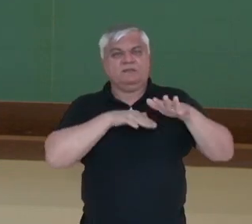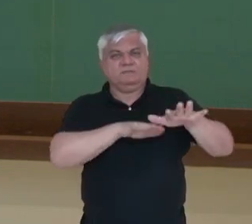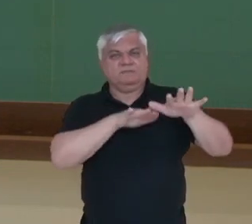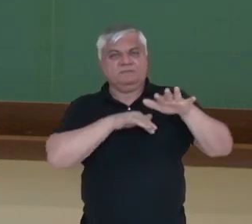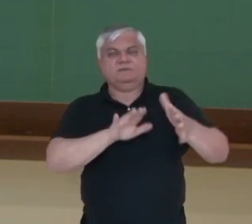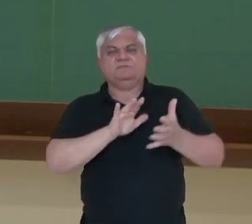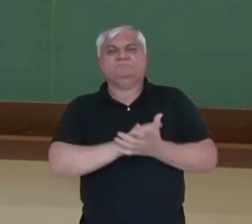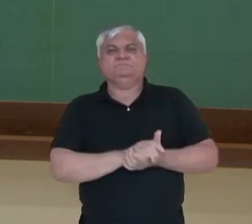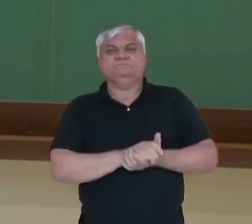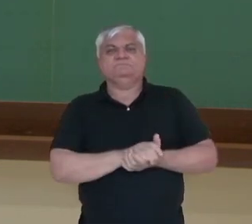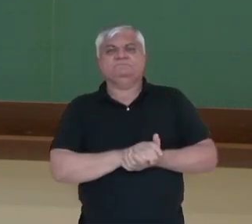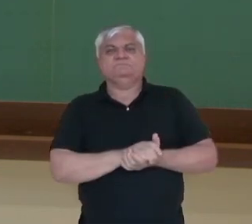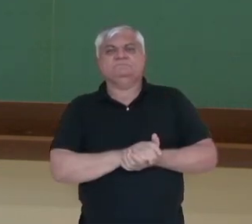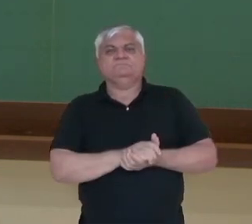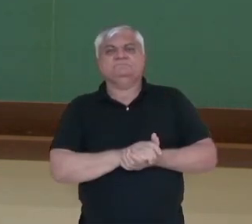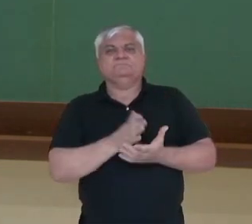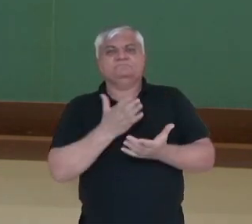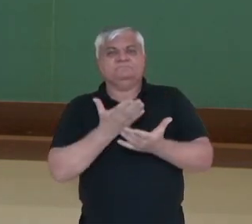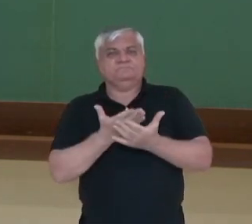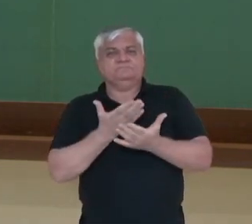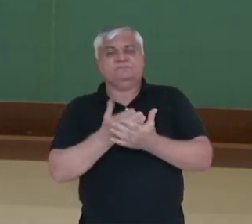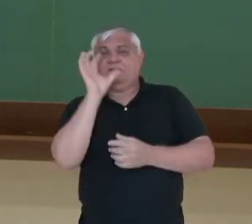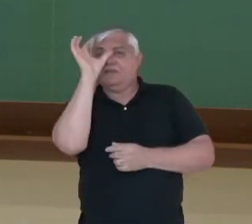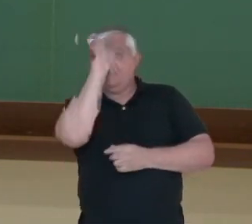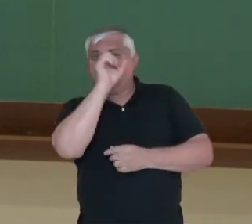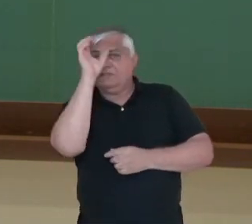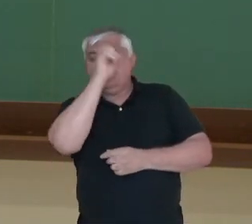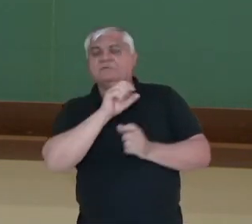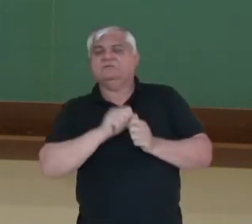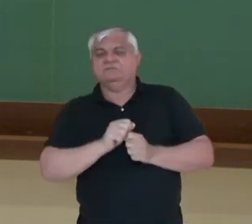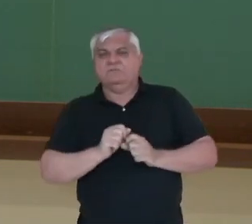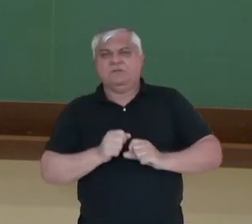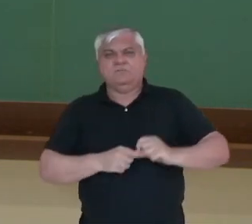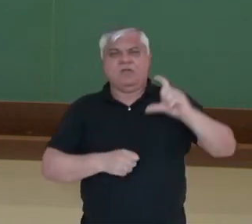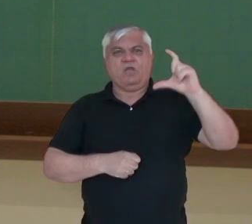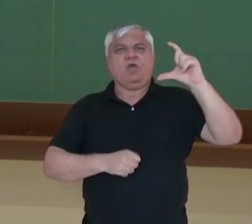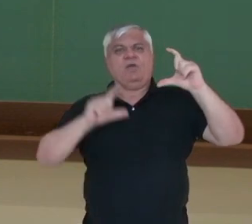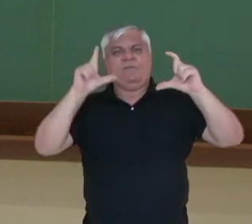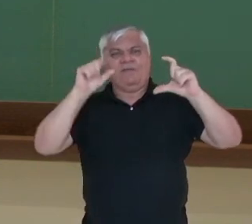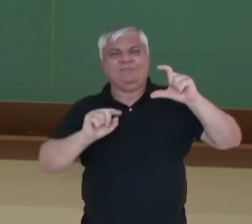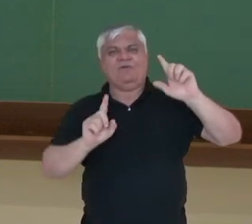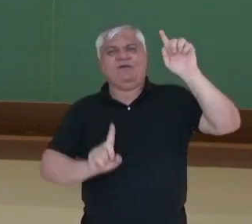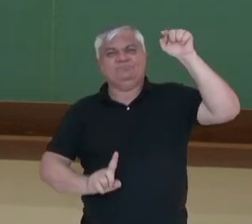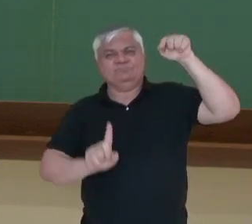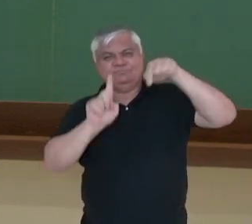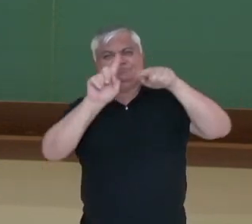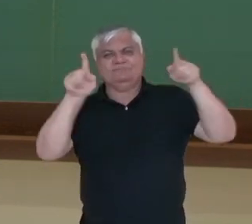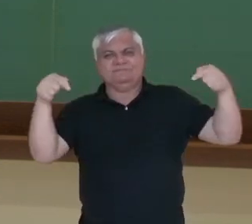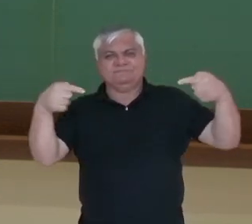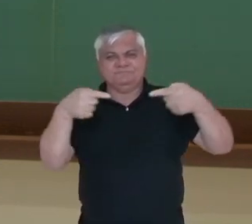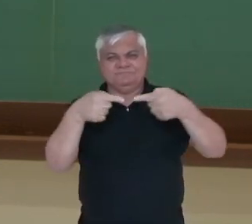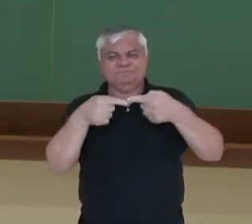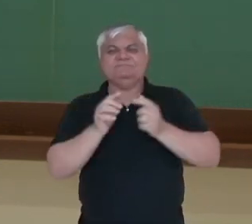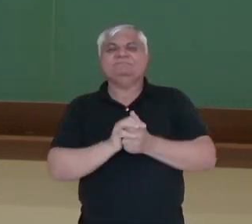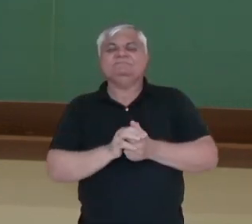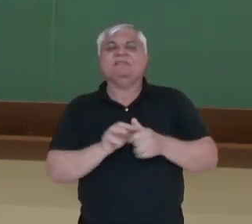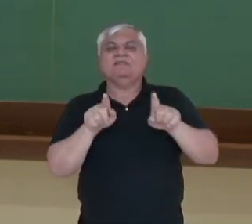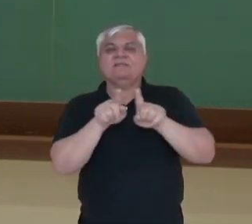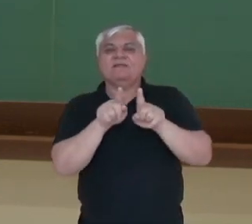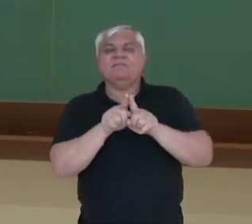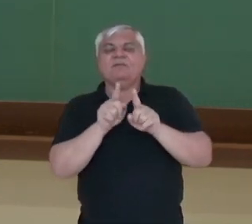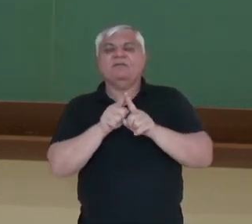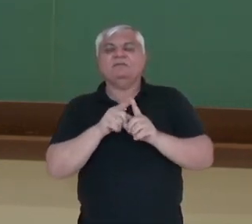certo? Nesta aula, falamos sobre grandezas inversamente proporcionais e